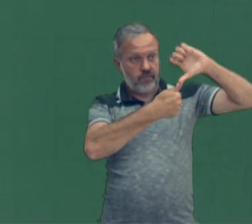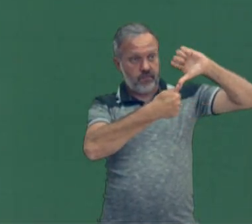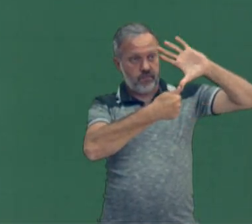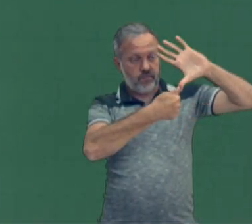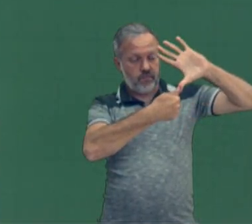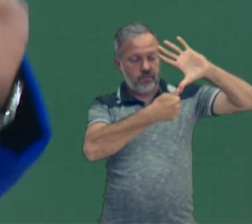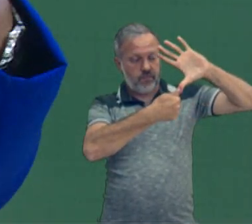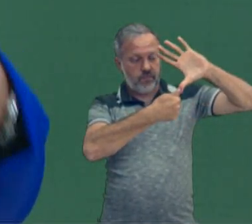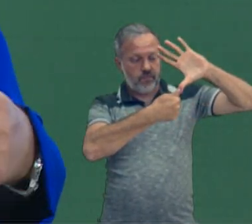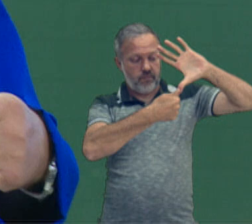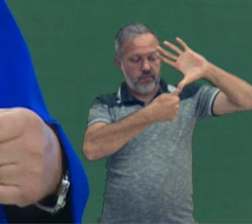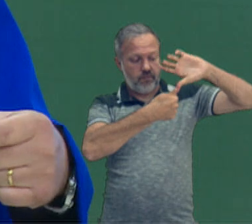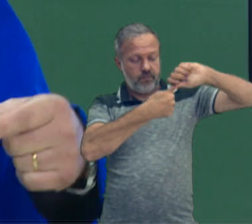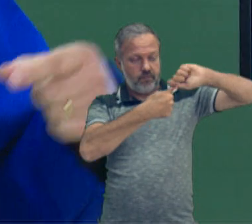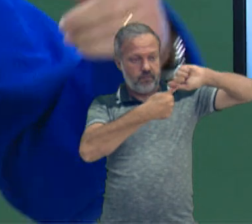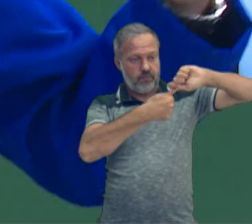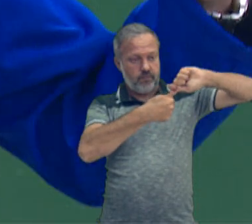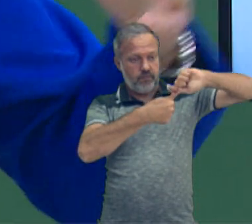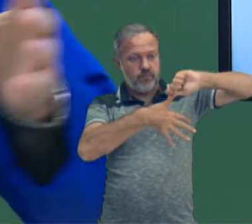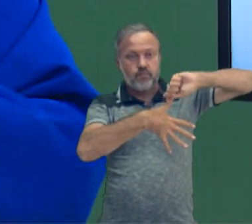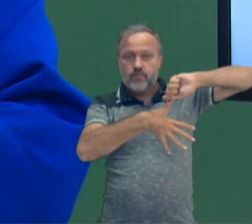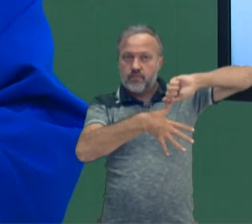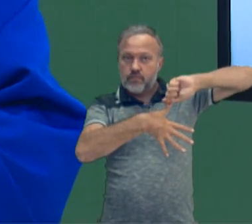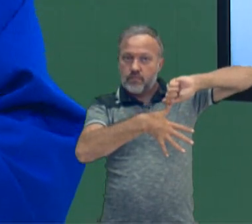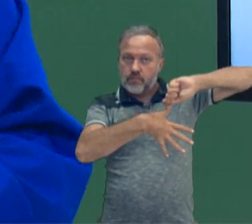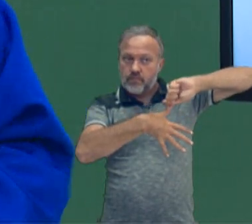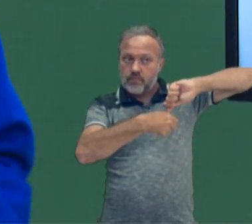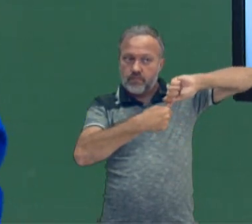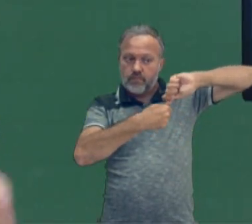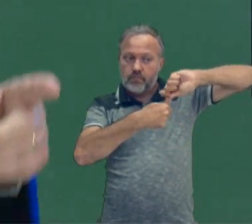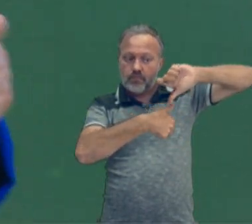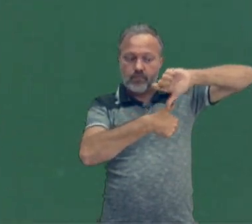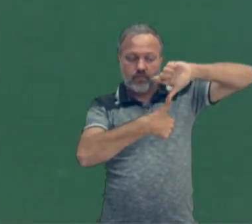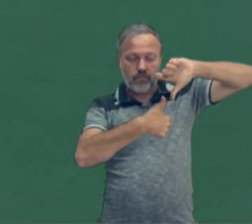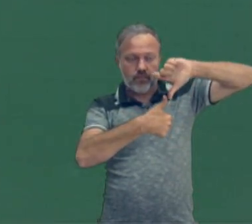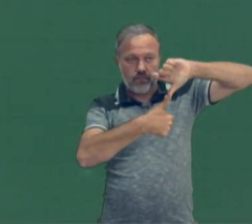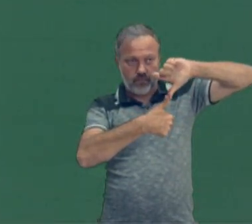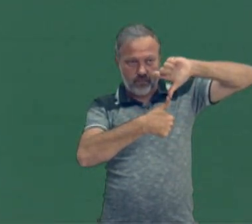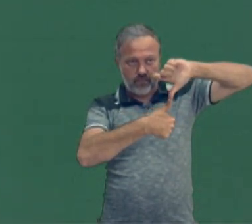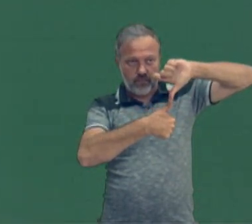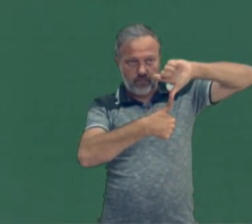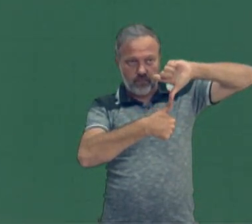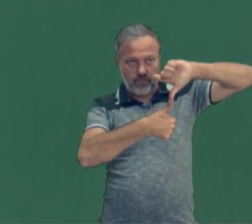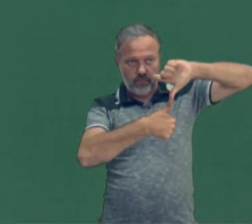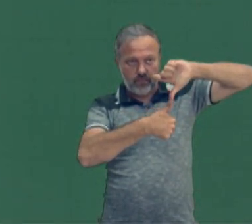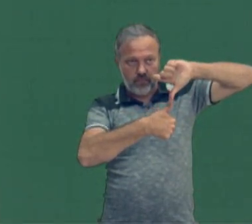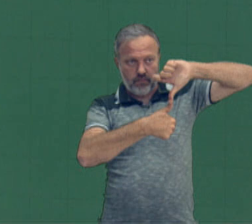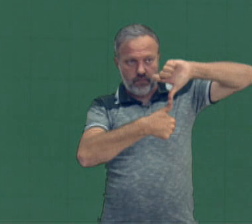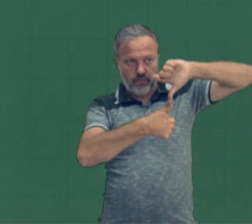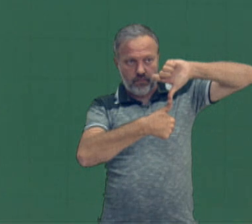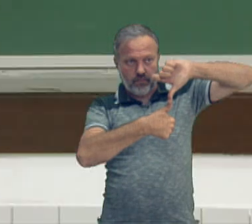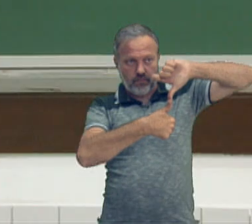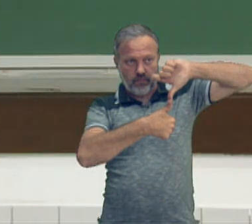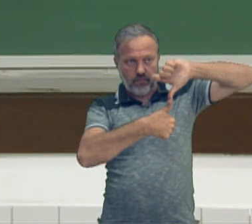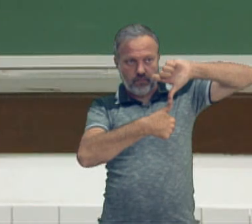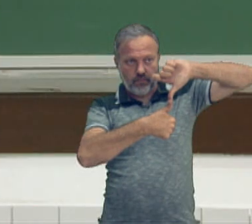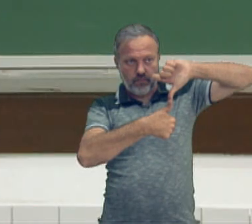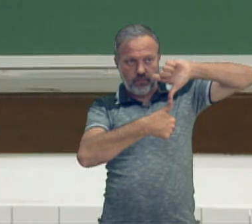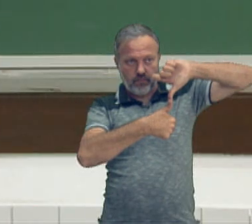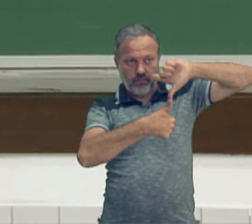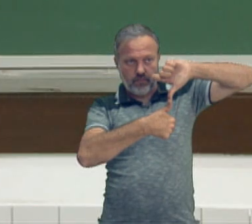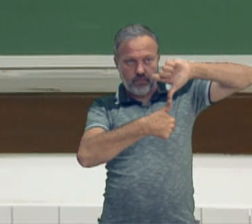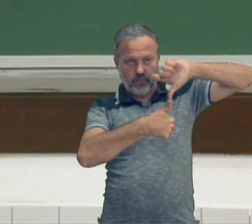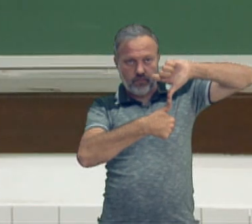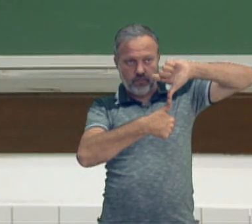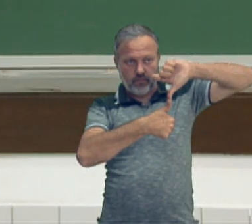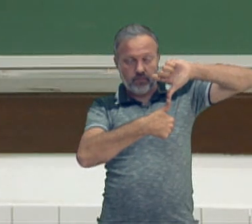América Central, e na América Central, a parte das ilhas, que a gente chama de insular, e o istmo, aquele estreitamento